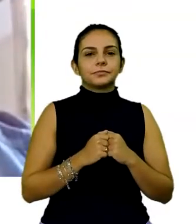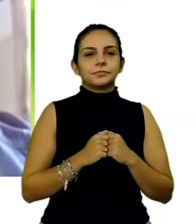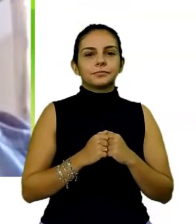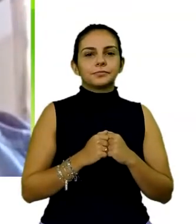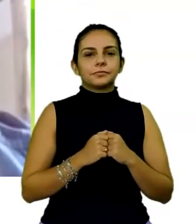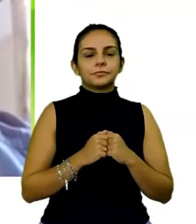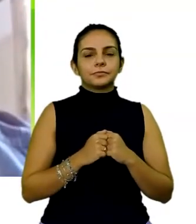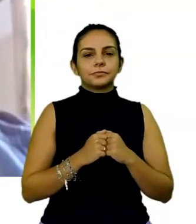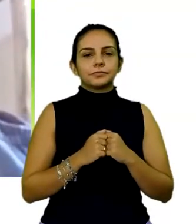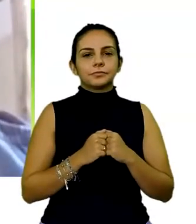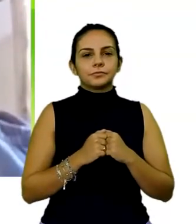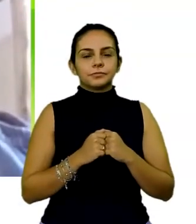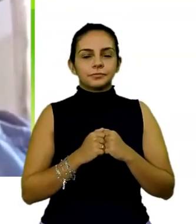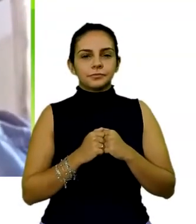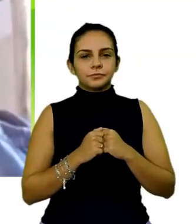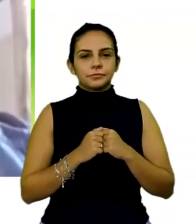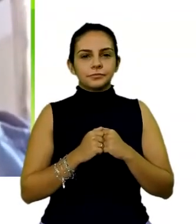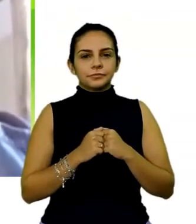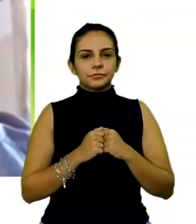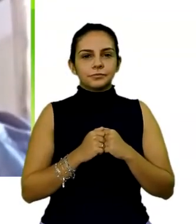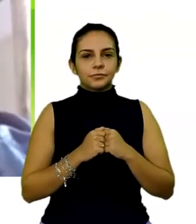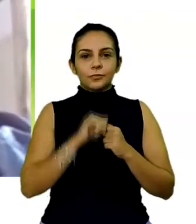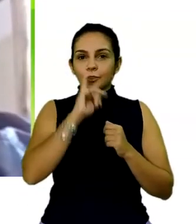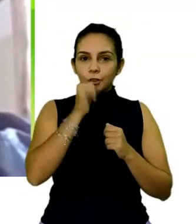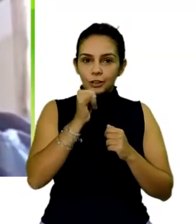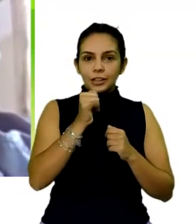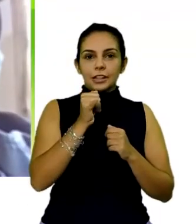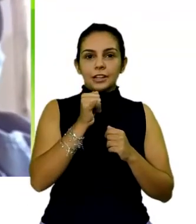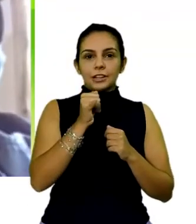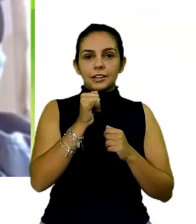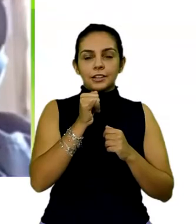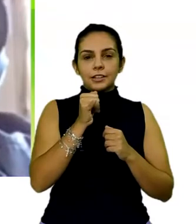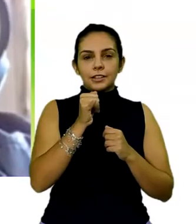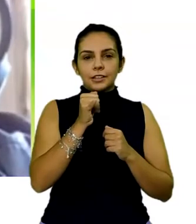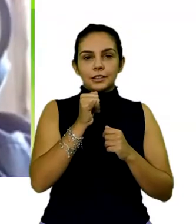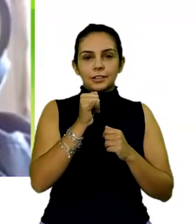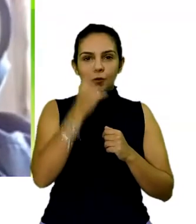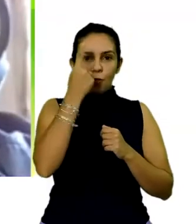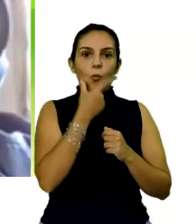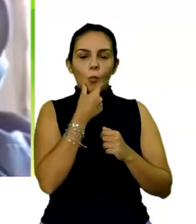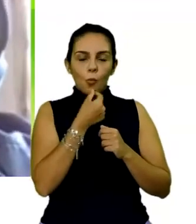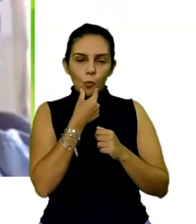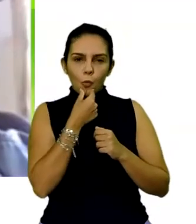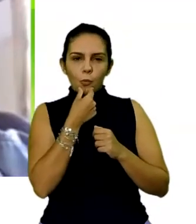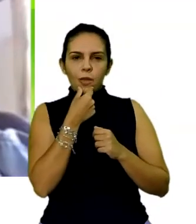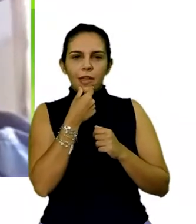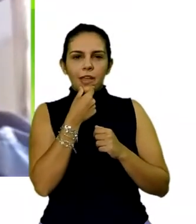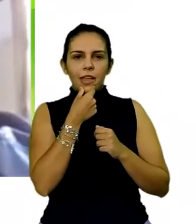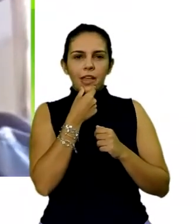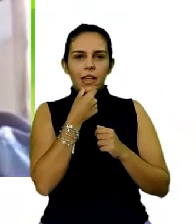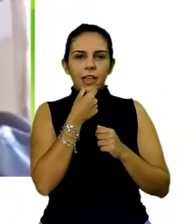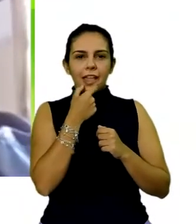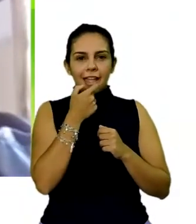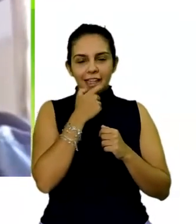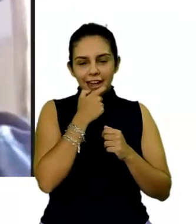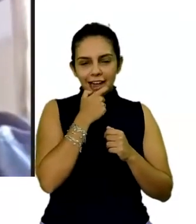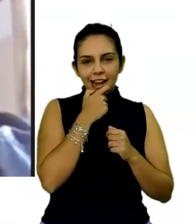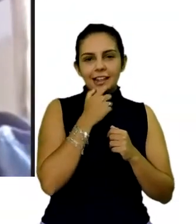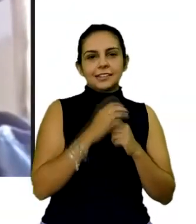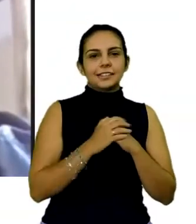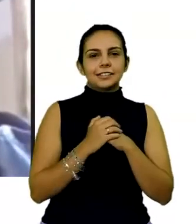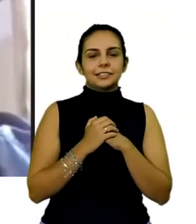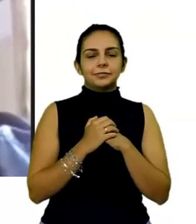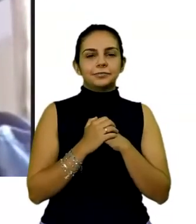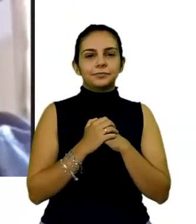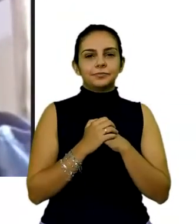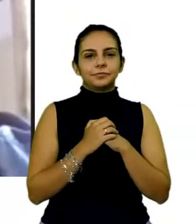do Imperador, contado pelo Sir Laurence Olivier, em inglês, claro,